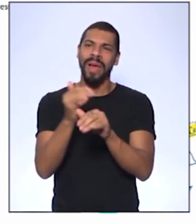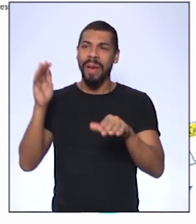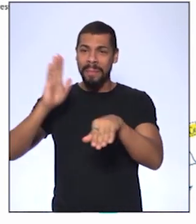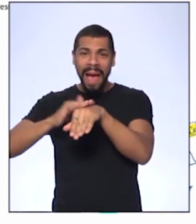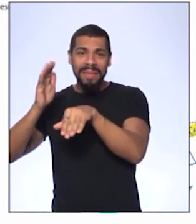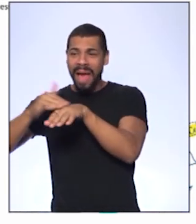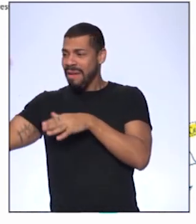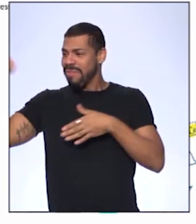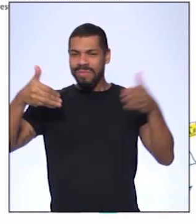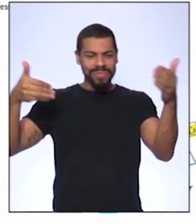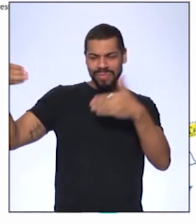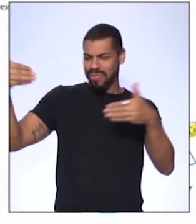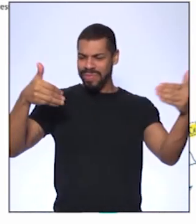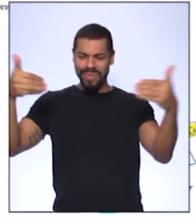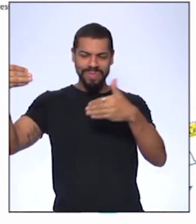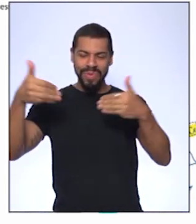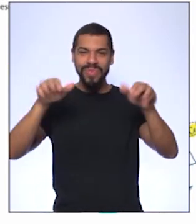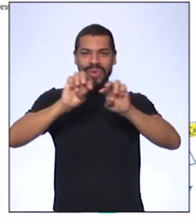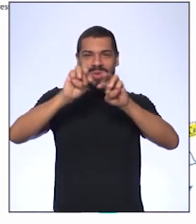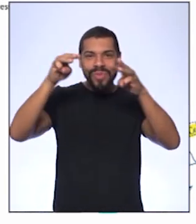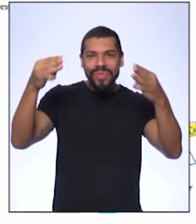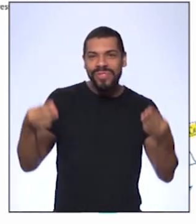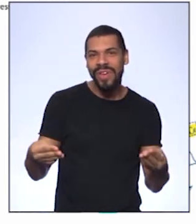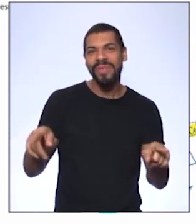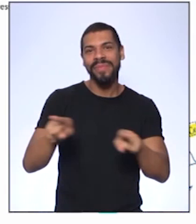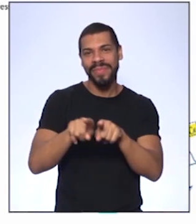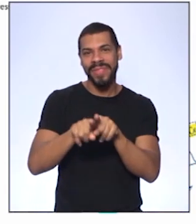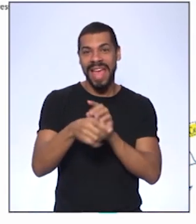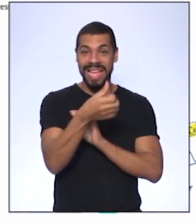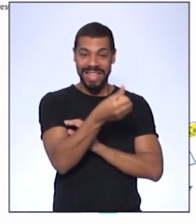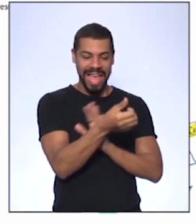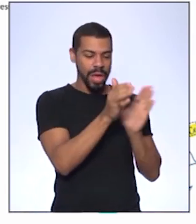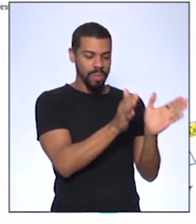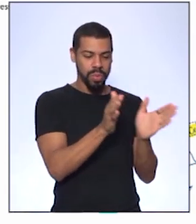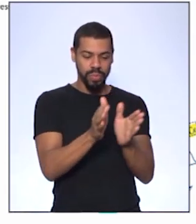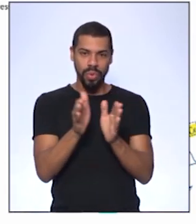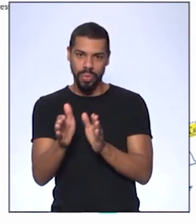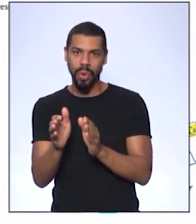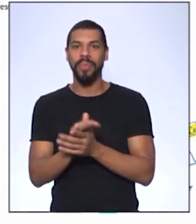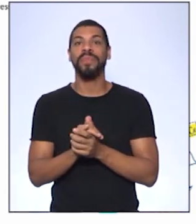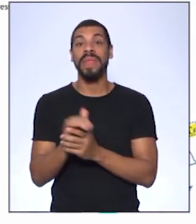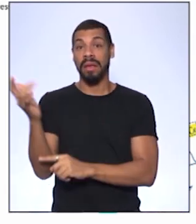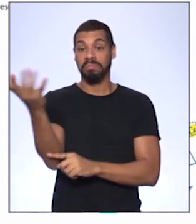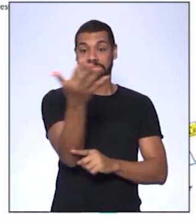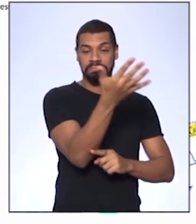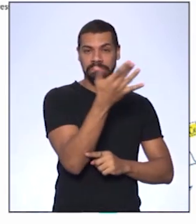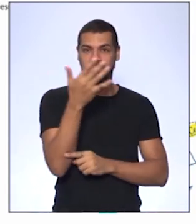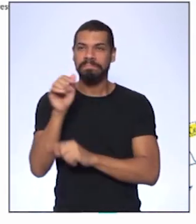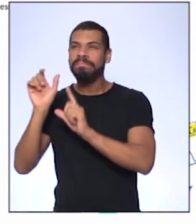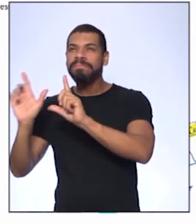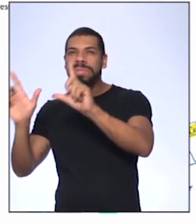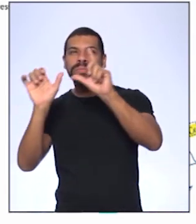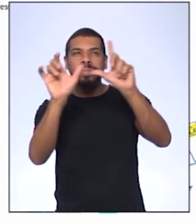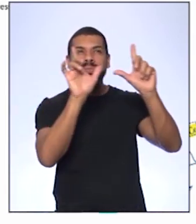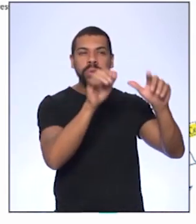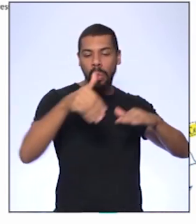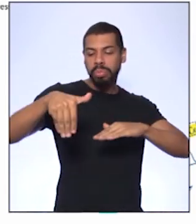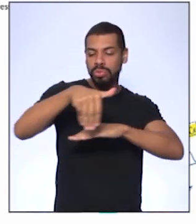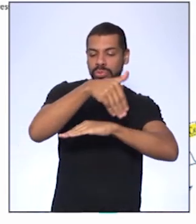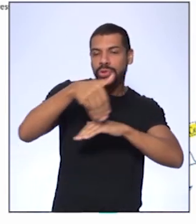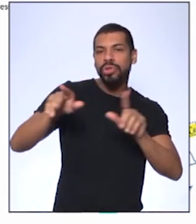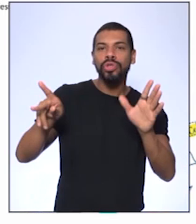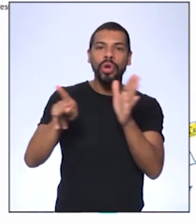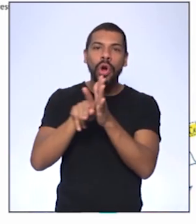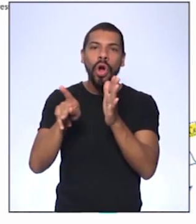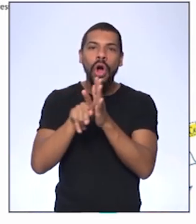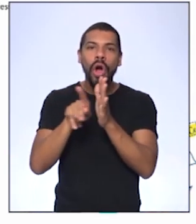pessoais acontecerão aos museus. A coleção está disponível em 6 categorias: paisagens urbanas, impressionismo, essenciais,